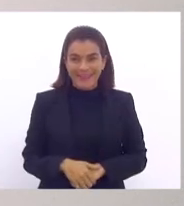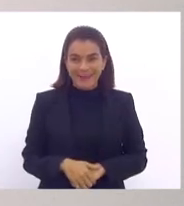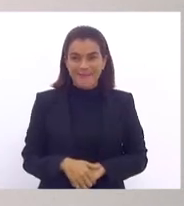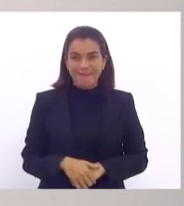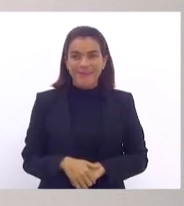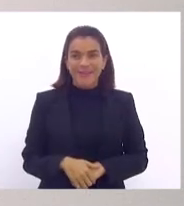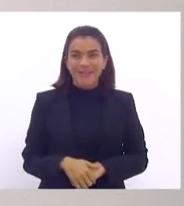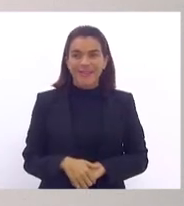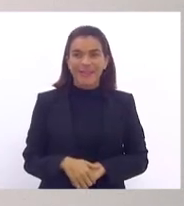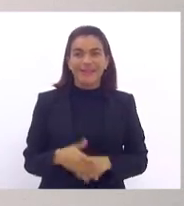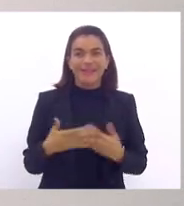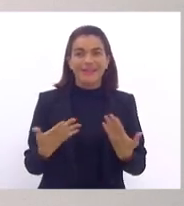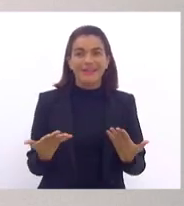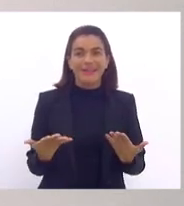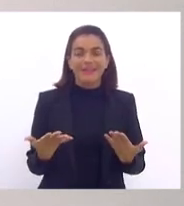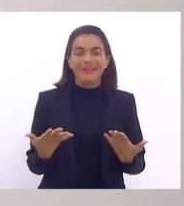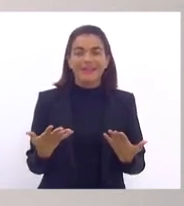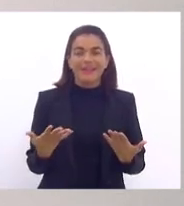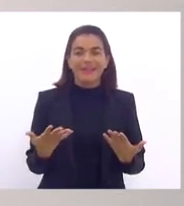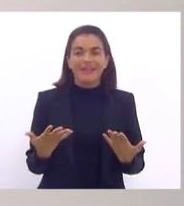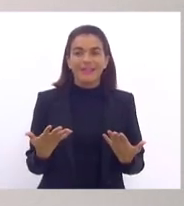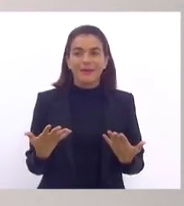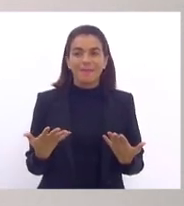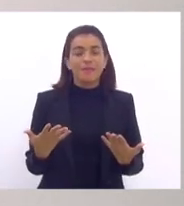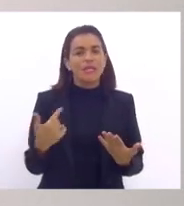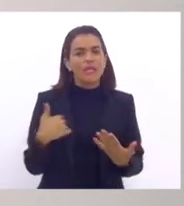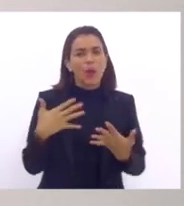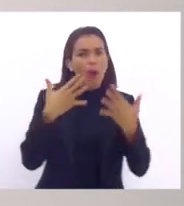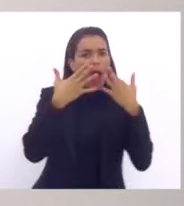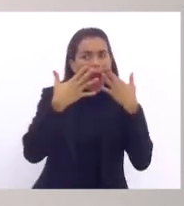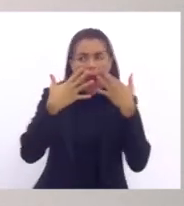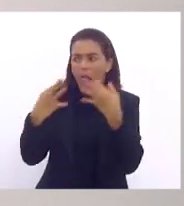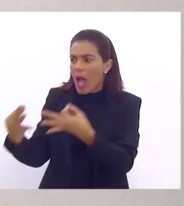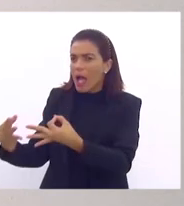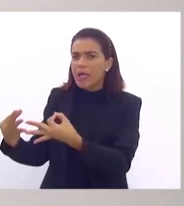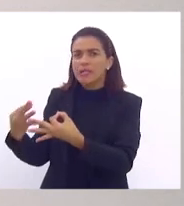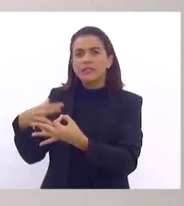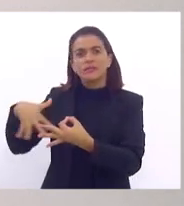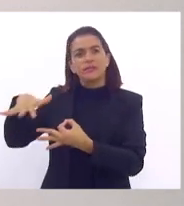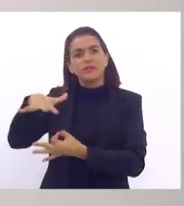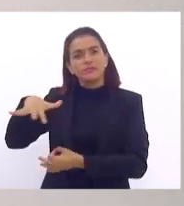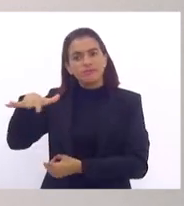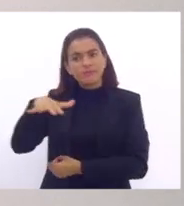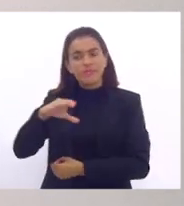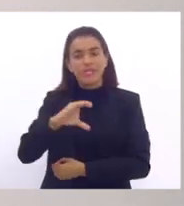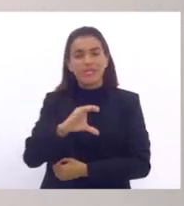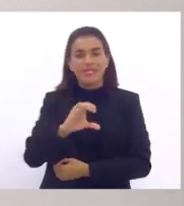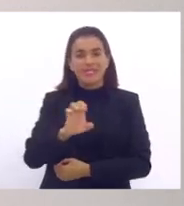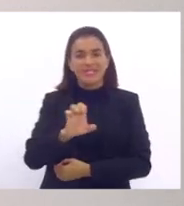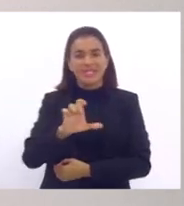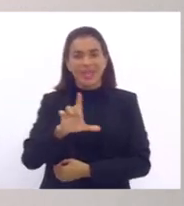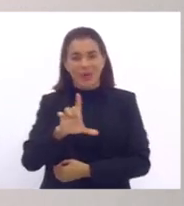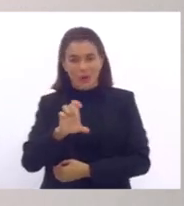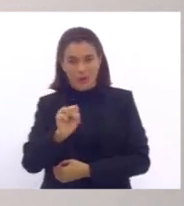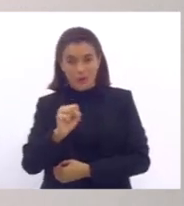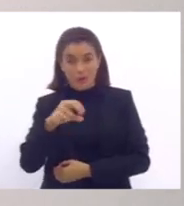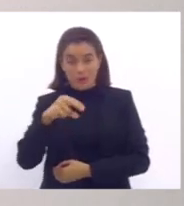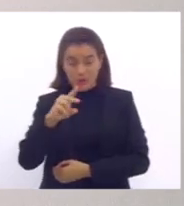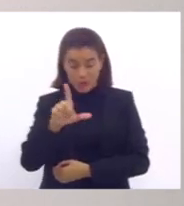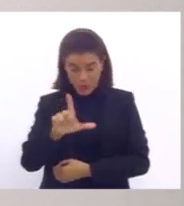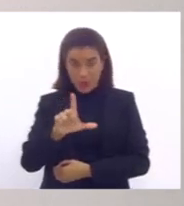leciono o direito constitucional desde 96 e me chamou muito atenção o caso Celso Pita em